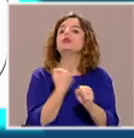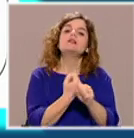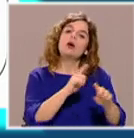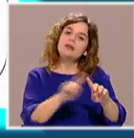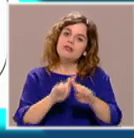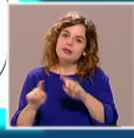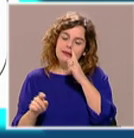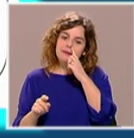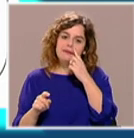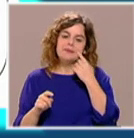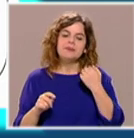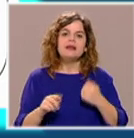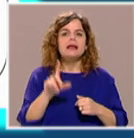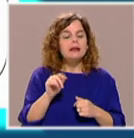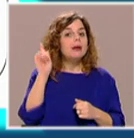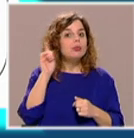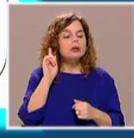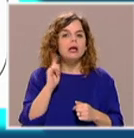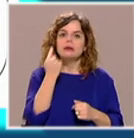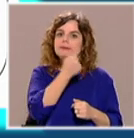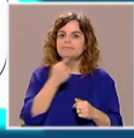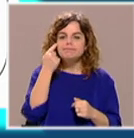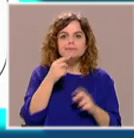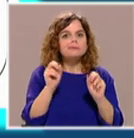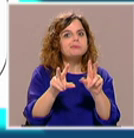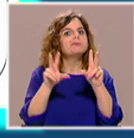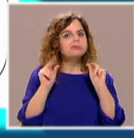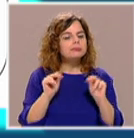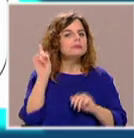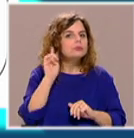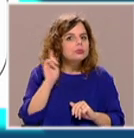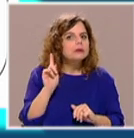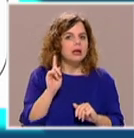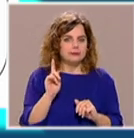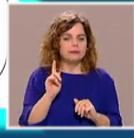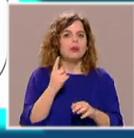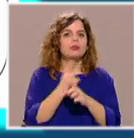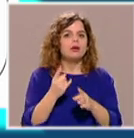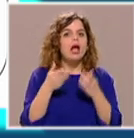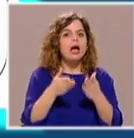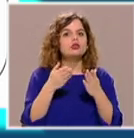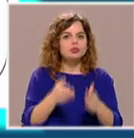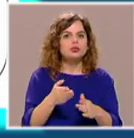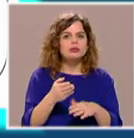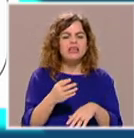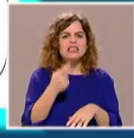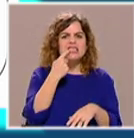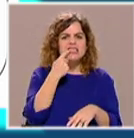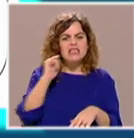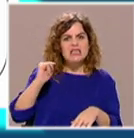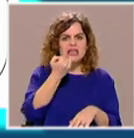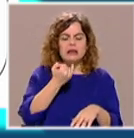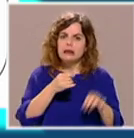que é muito importante manter a higiene oral, porque para evitar a formação de cáries, estas formam-se por ação de